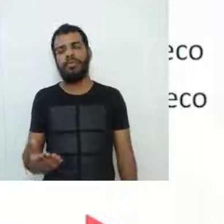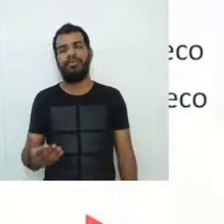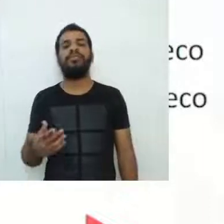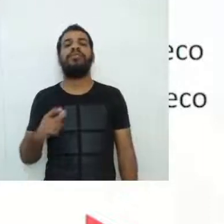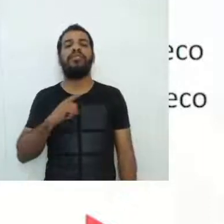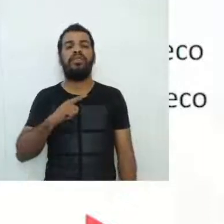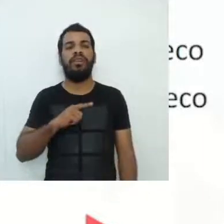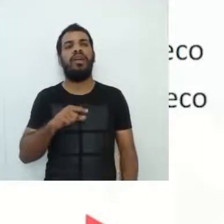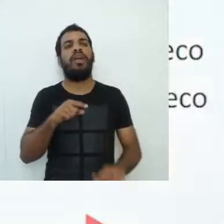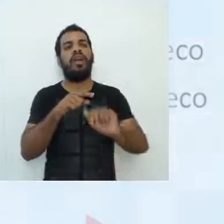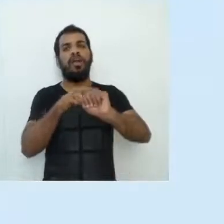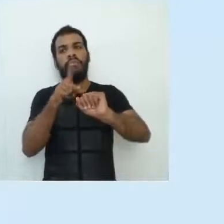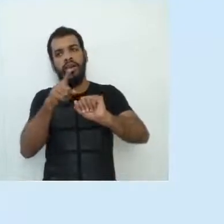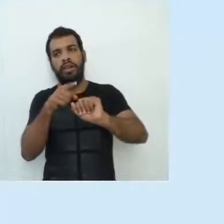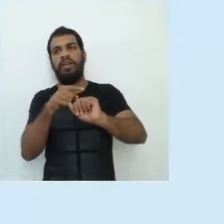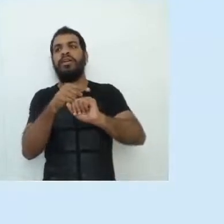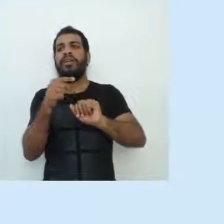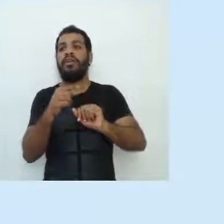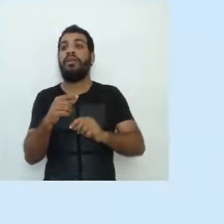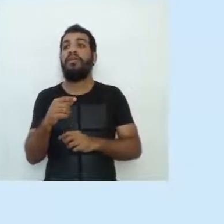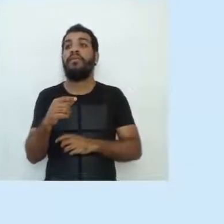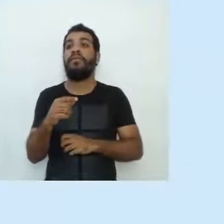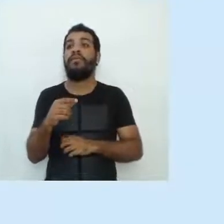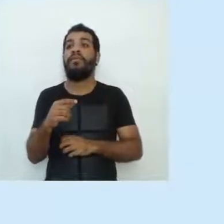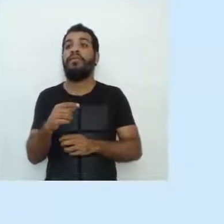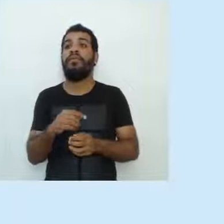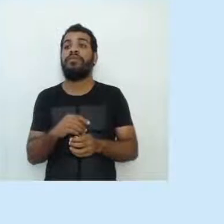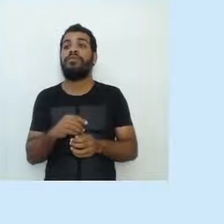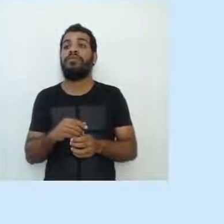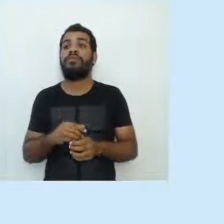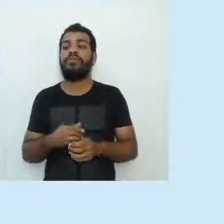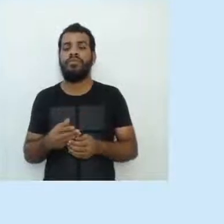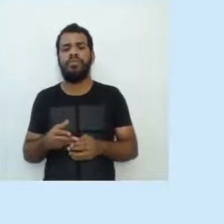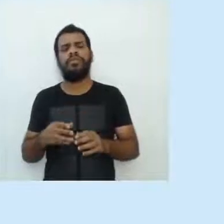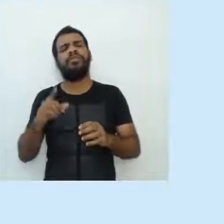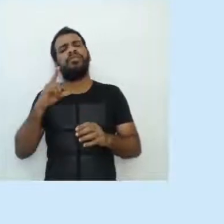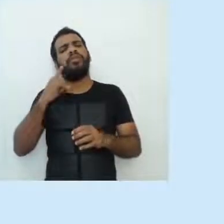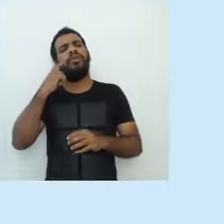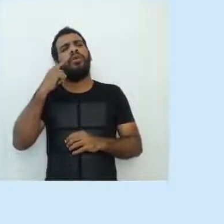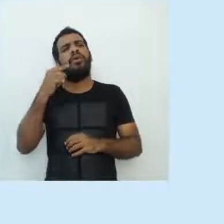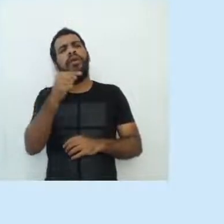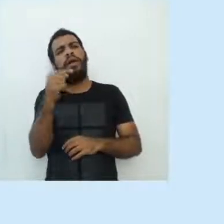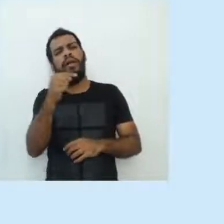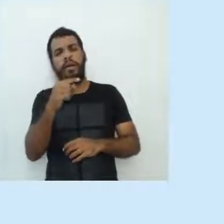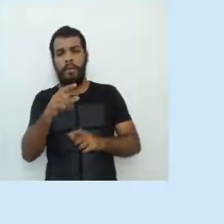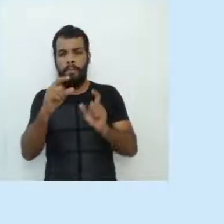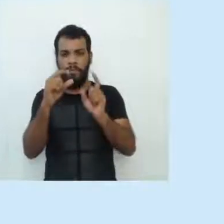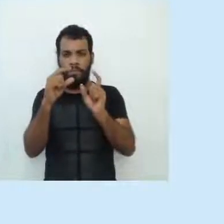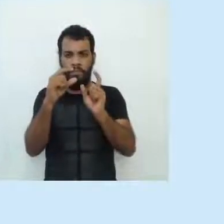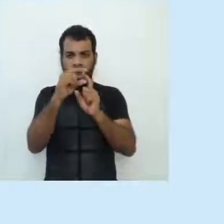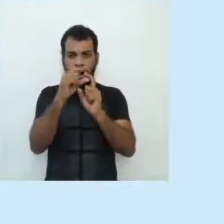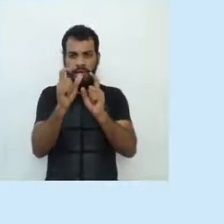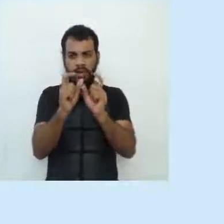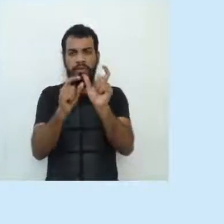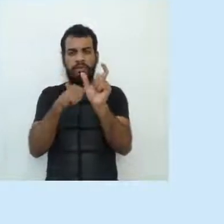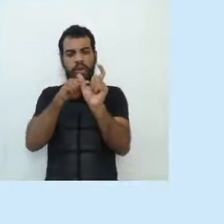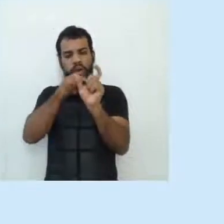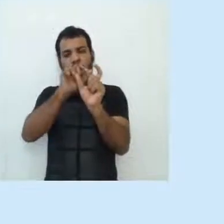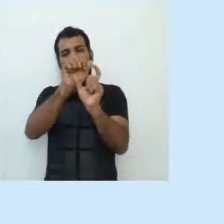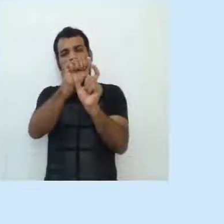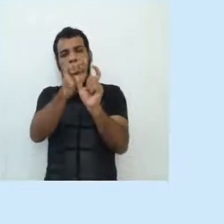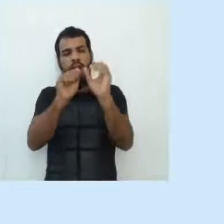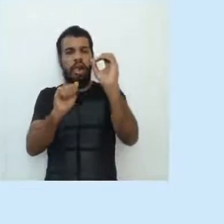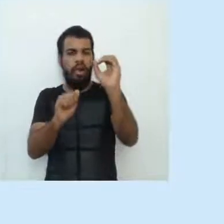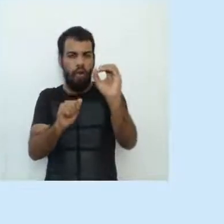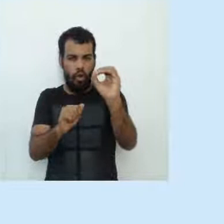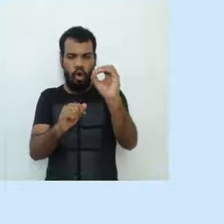agudo, o acento circunflexo, quando foi que a gente deixou de usar o hífen? Em palavras terminadas por vogal e